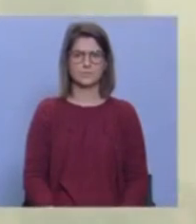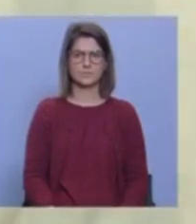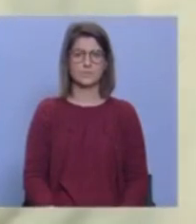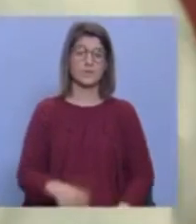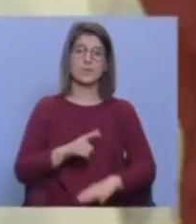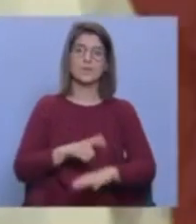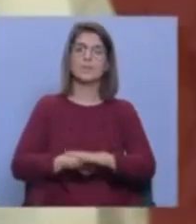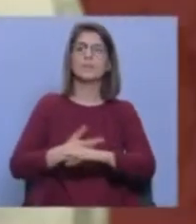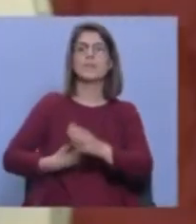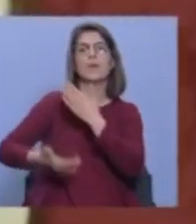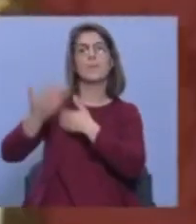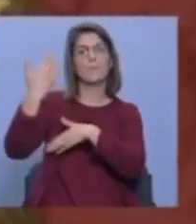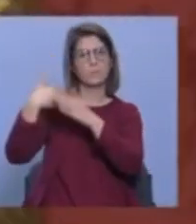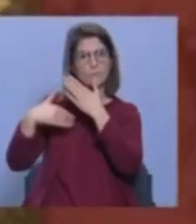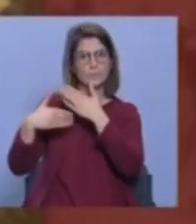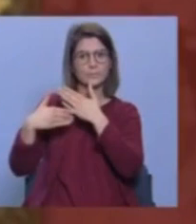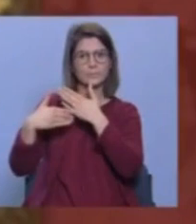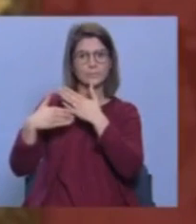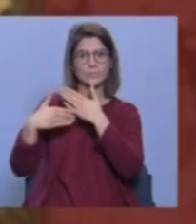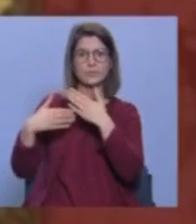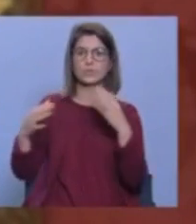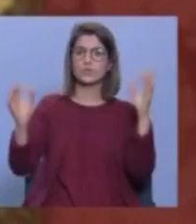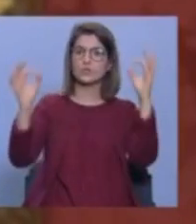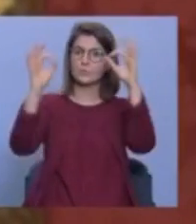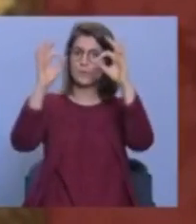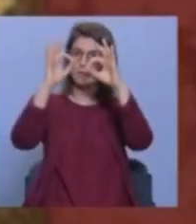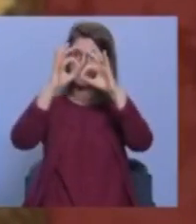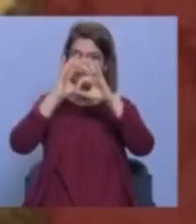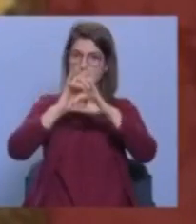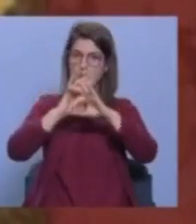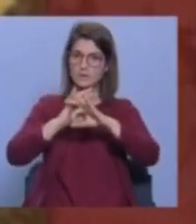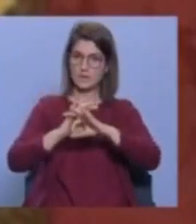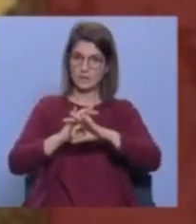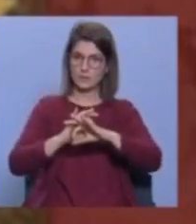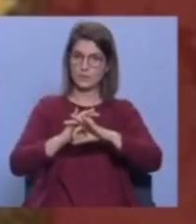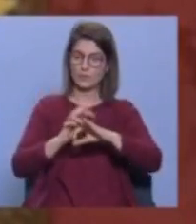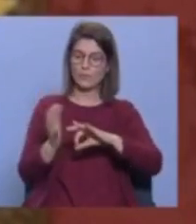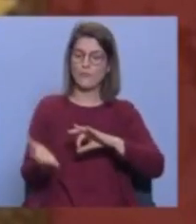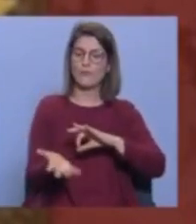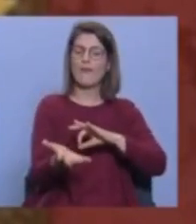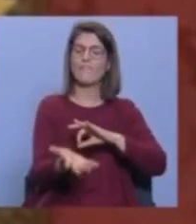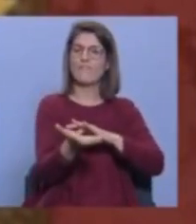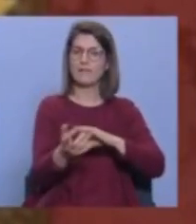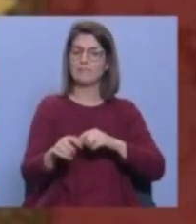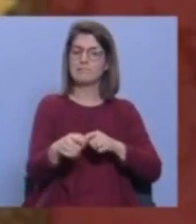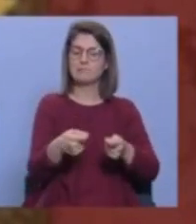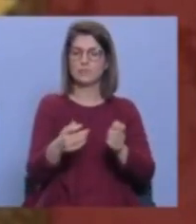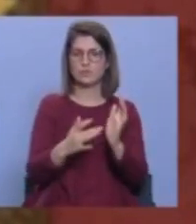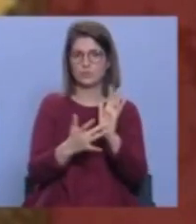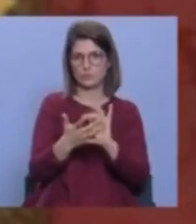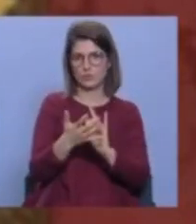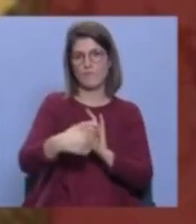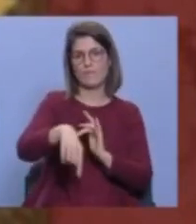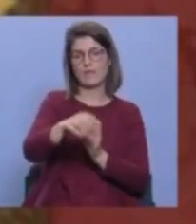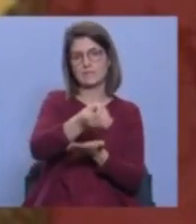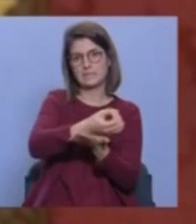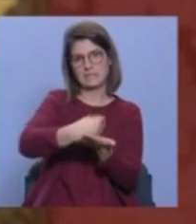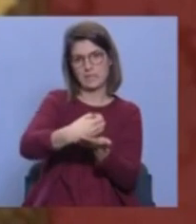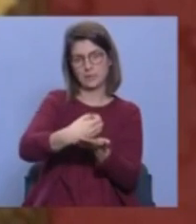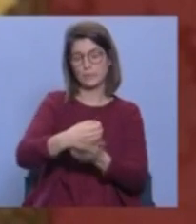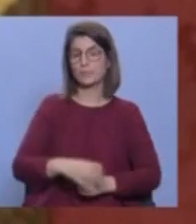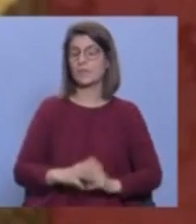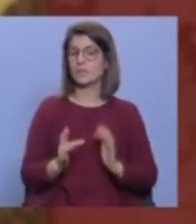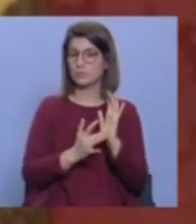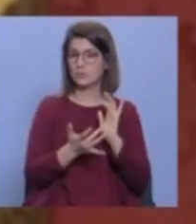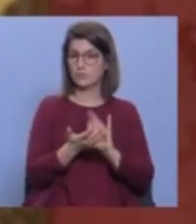Naquele tempo, o Espírito Santo impeliu Jesus para o deserto. Jesus esteve no deserto